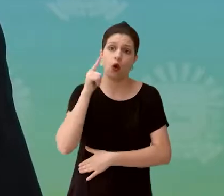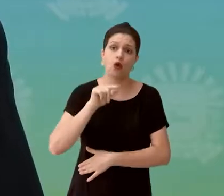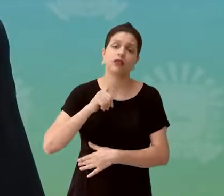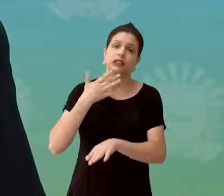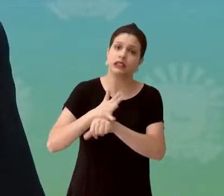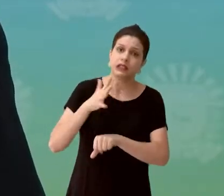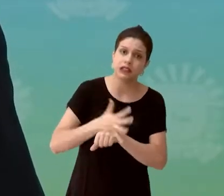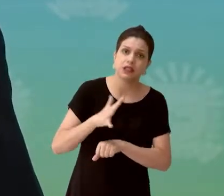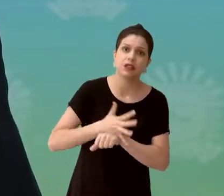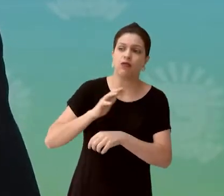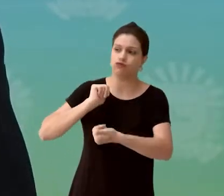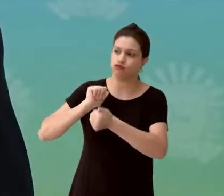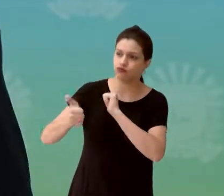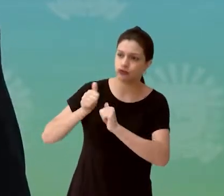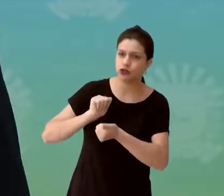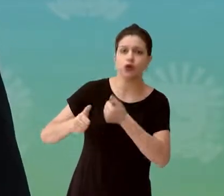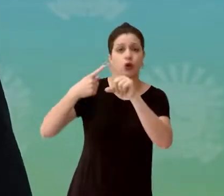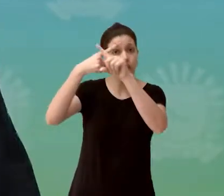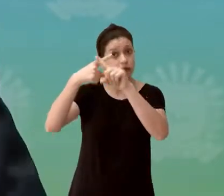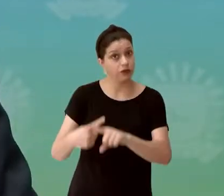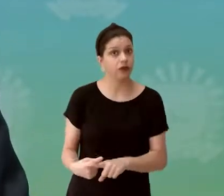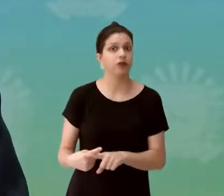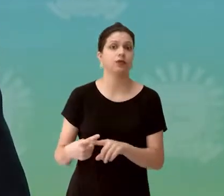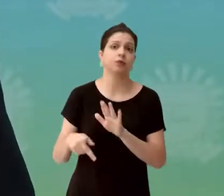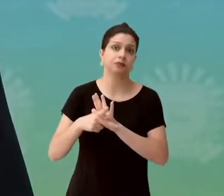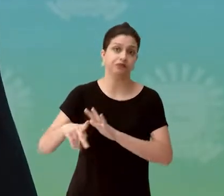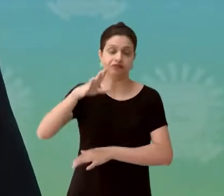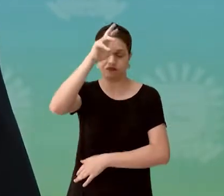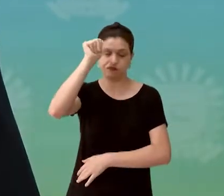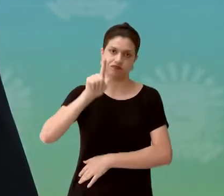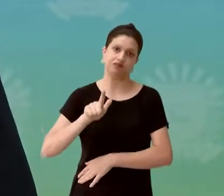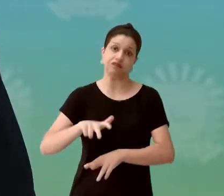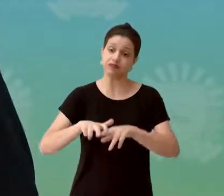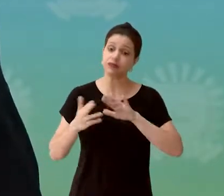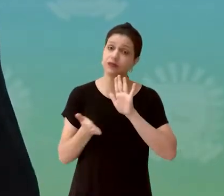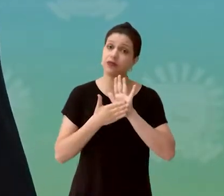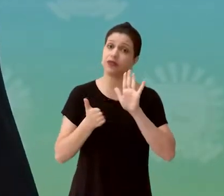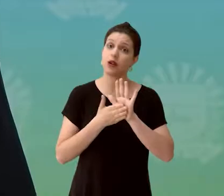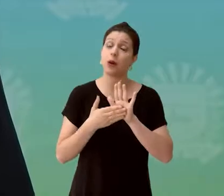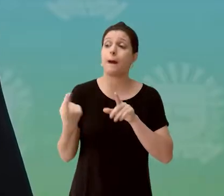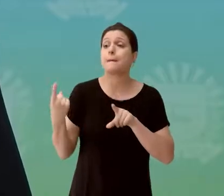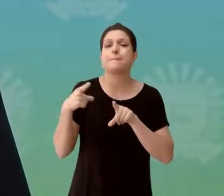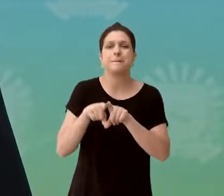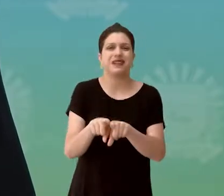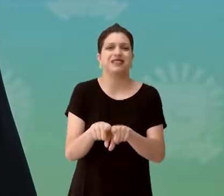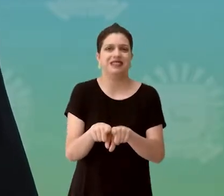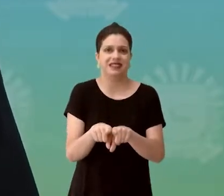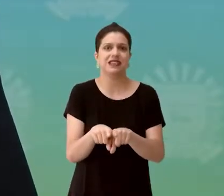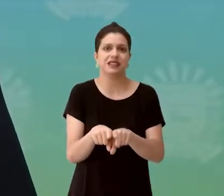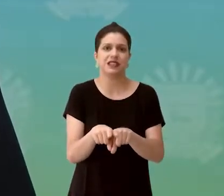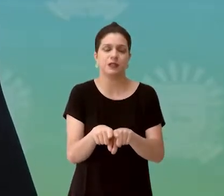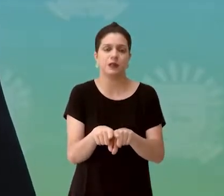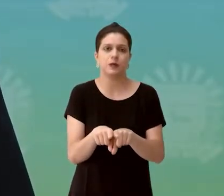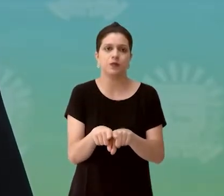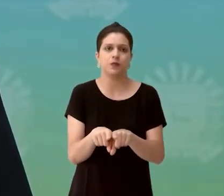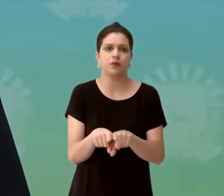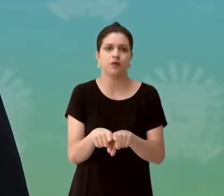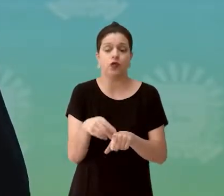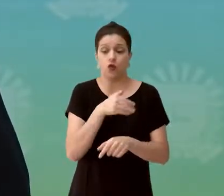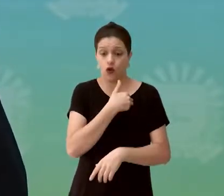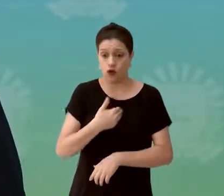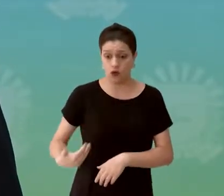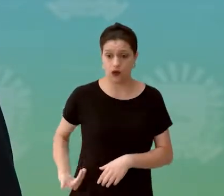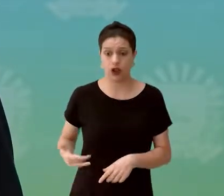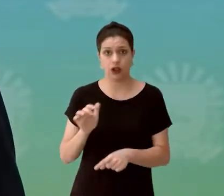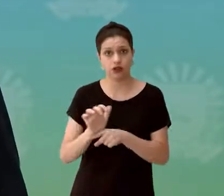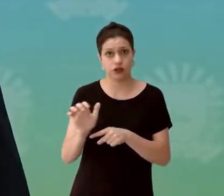jogos universitários do Mato Grosso do Sul e do JUBES também. Então, a nossa proposta é que haja uma parceria do governo do